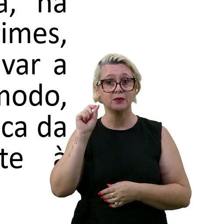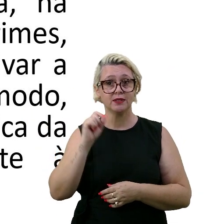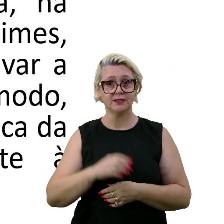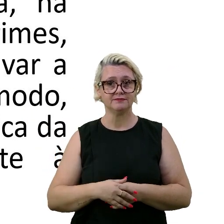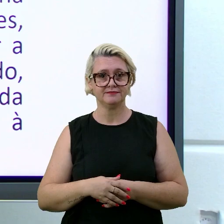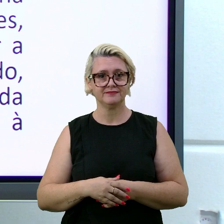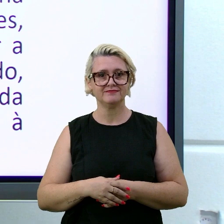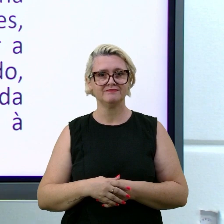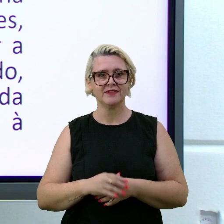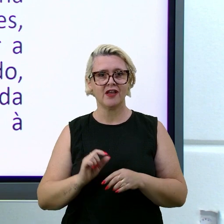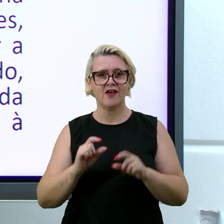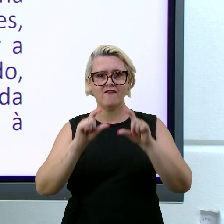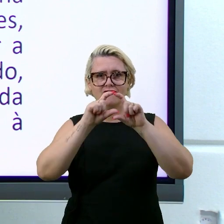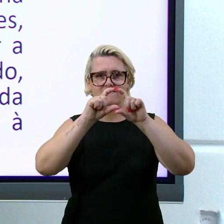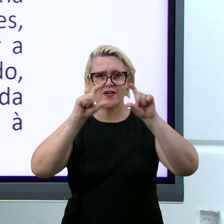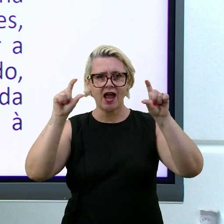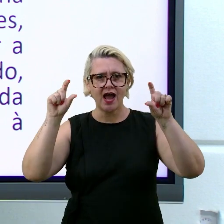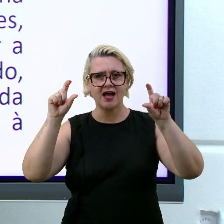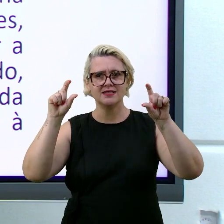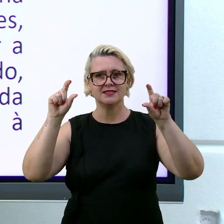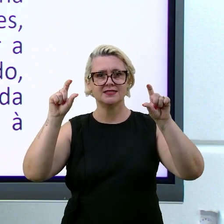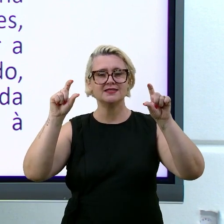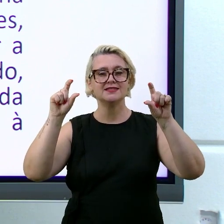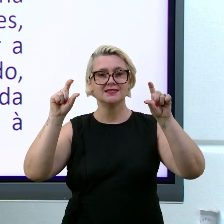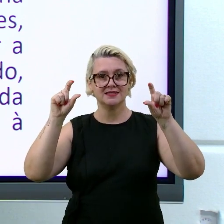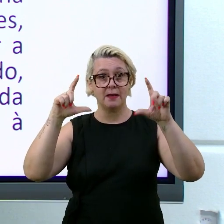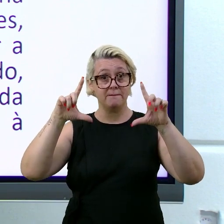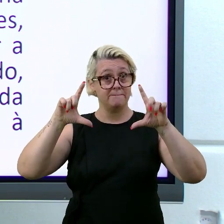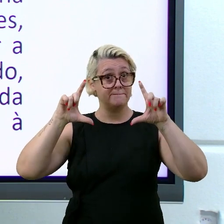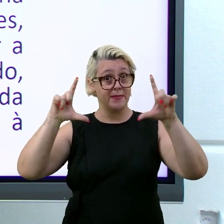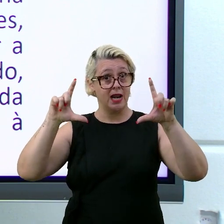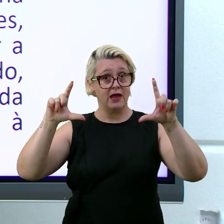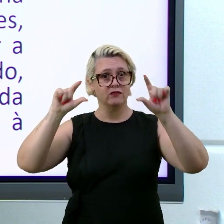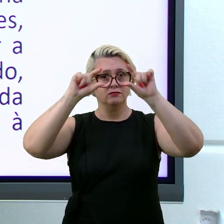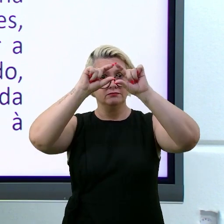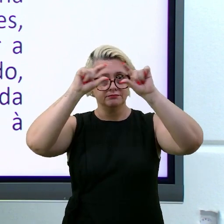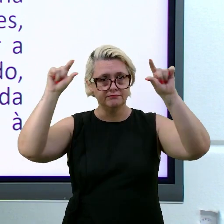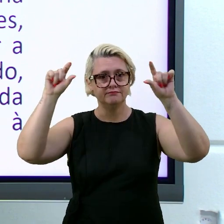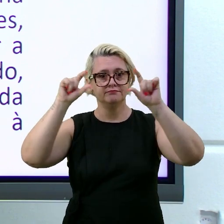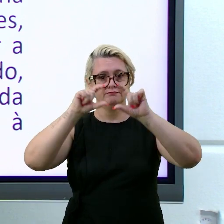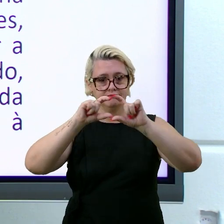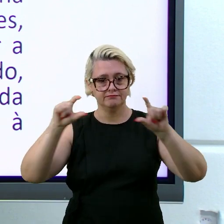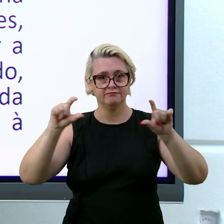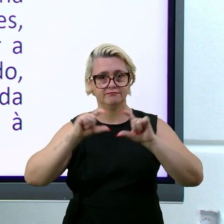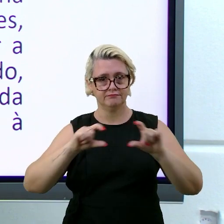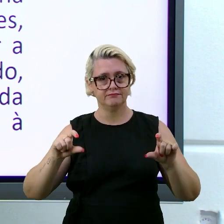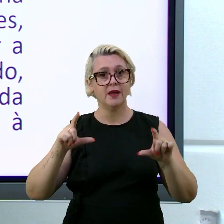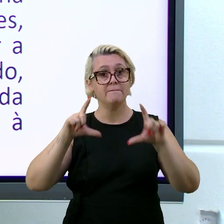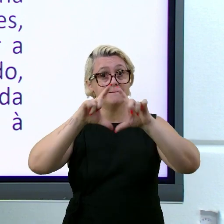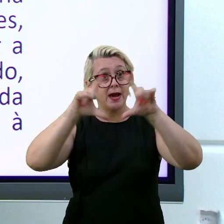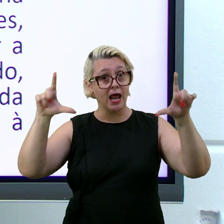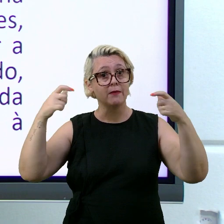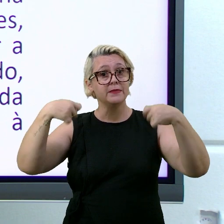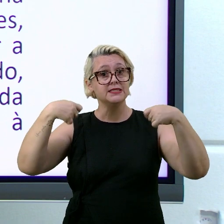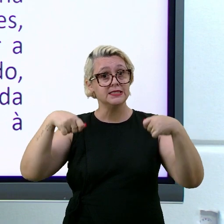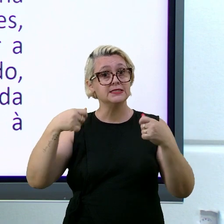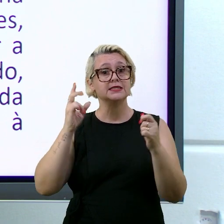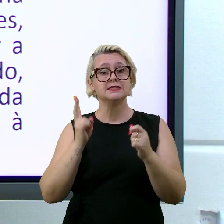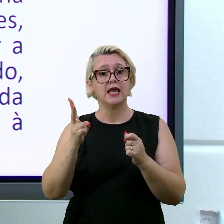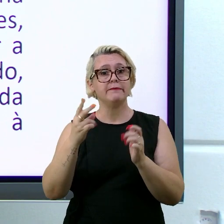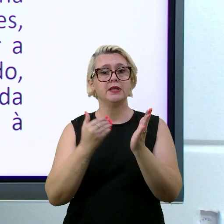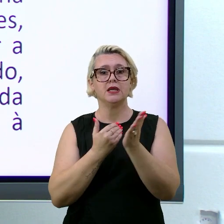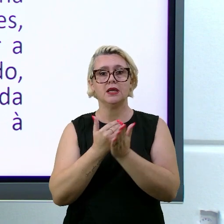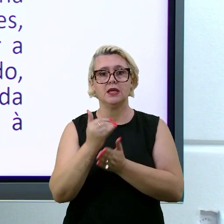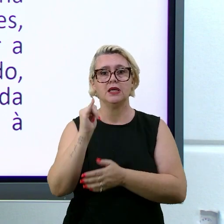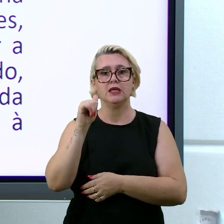da introdução, desenvolvimento e conclusão do parágrafo? A essa altura você já sabe que um parágrafo bom é construído assim.